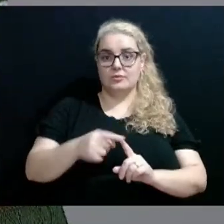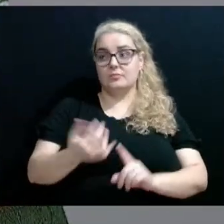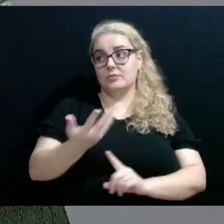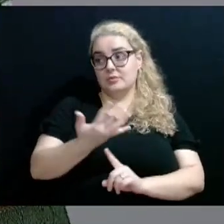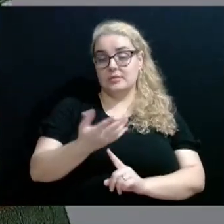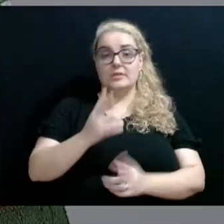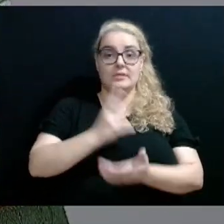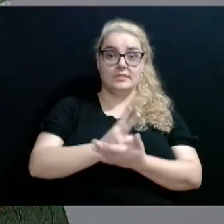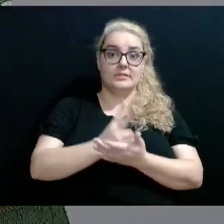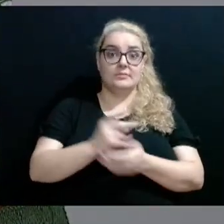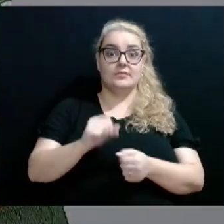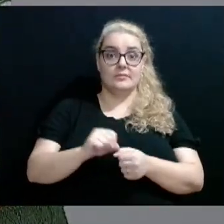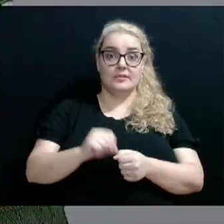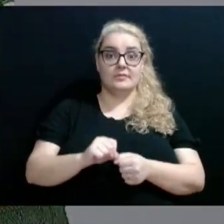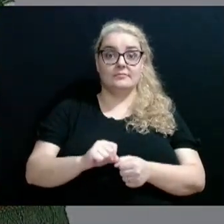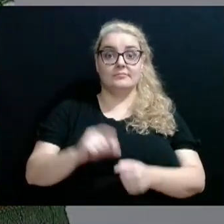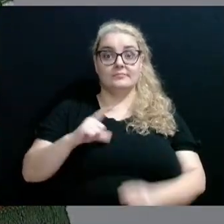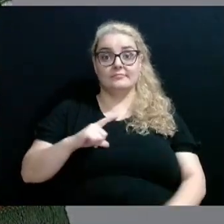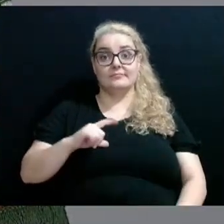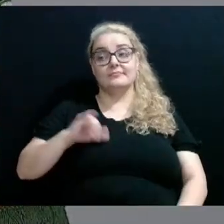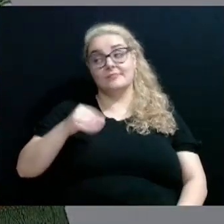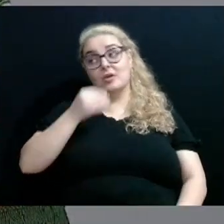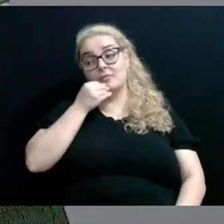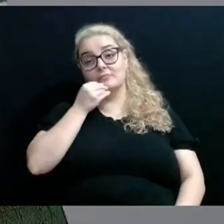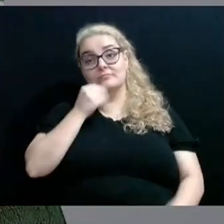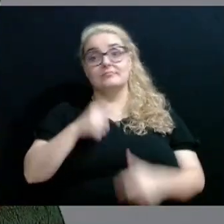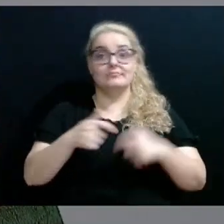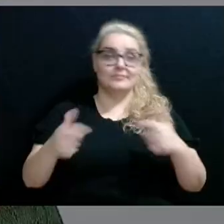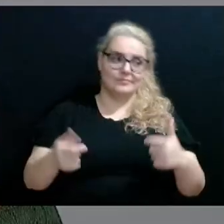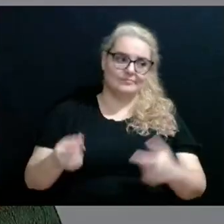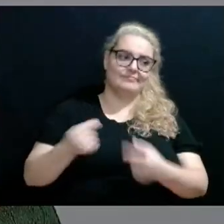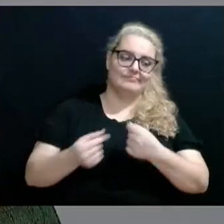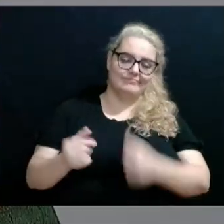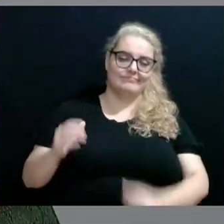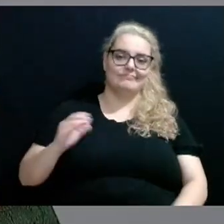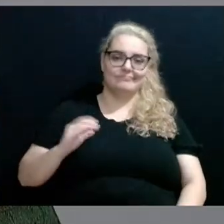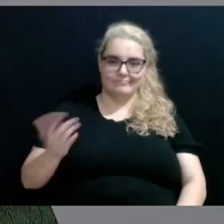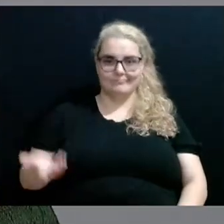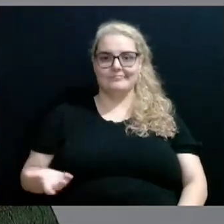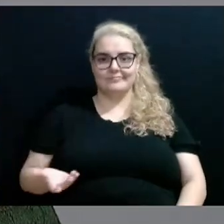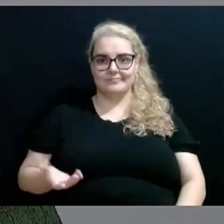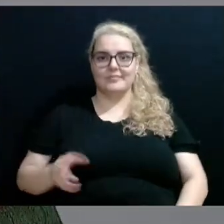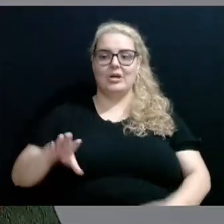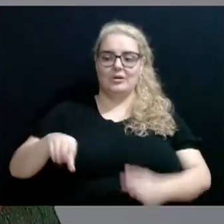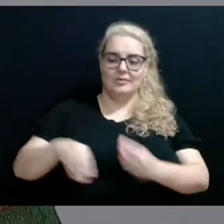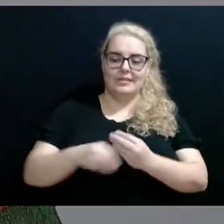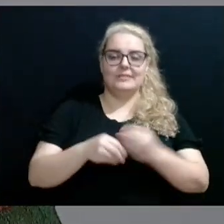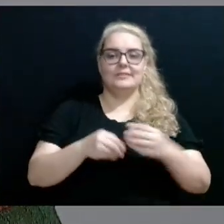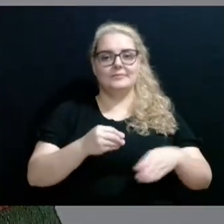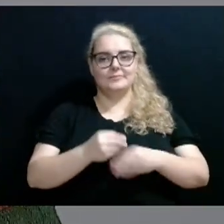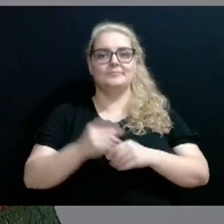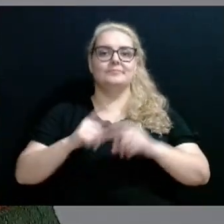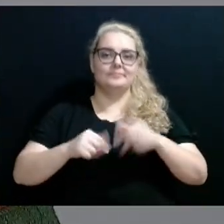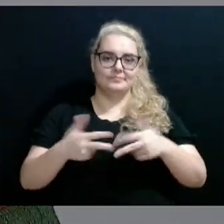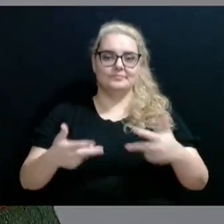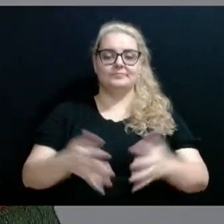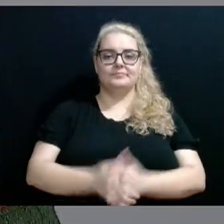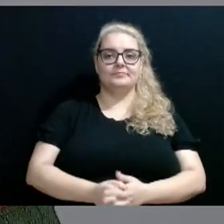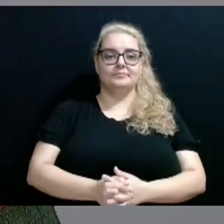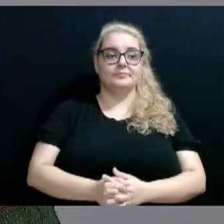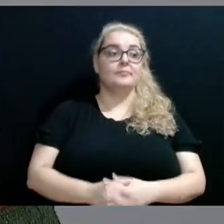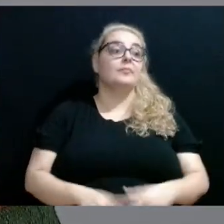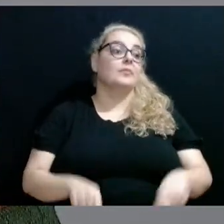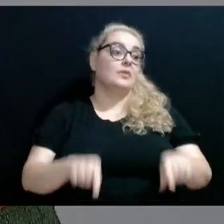isso, eu tenho uma oportunidade maior de ganhar dinheiro, porque eu vou acrescentando coisas naquele produto.